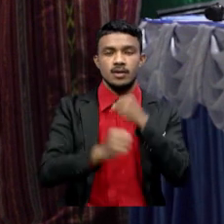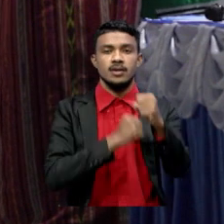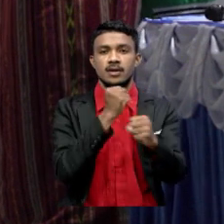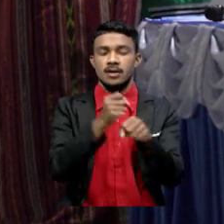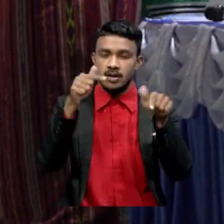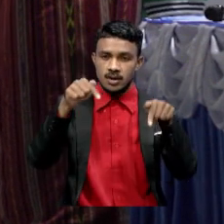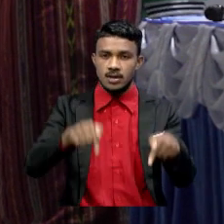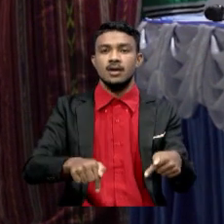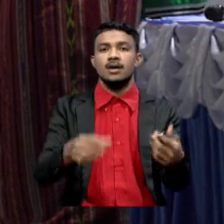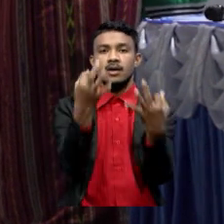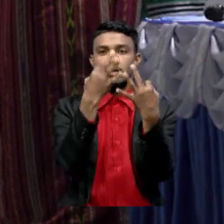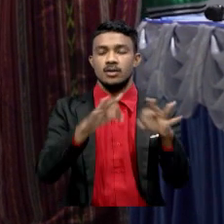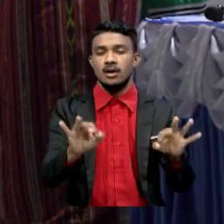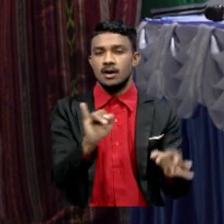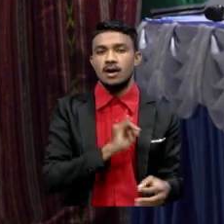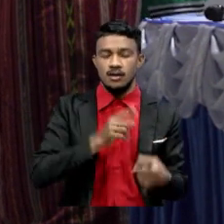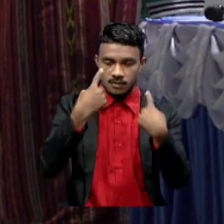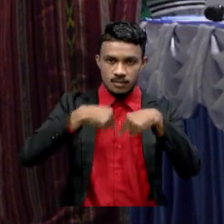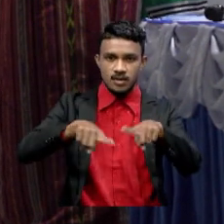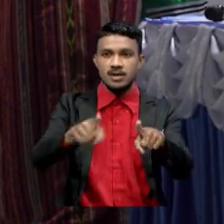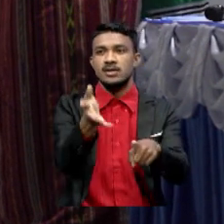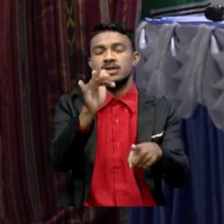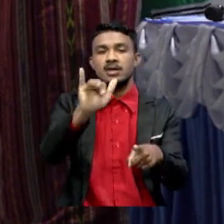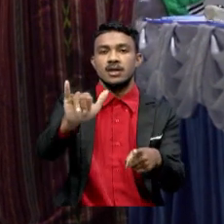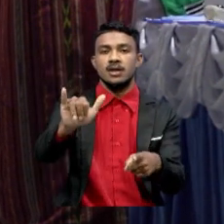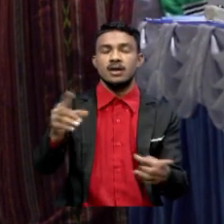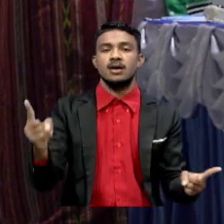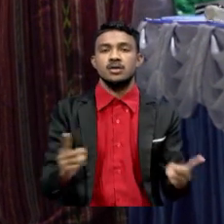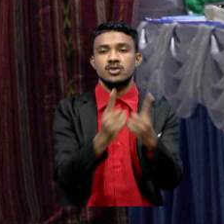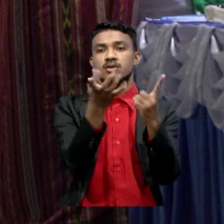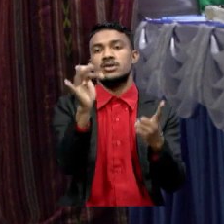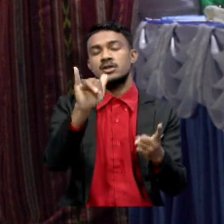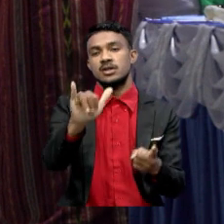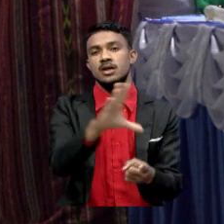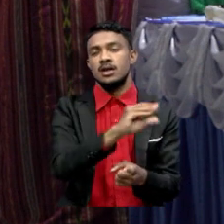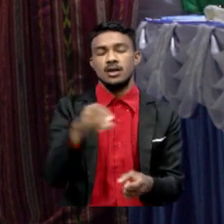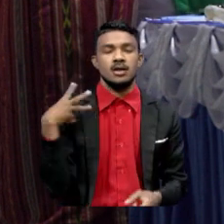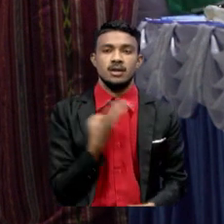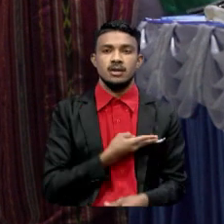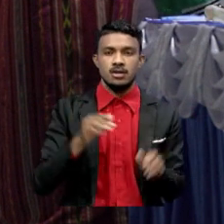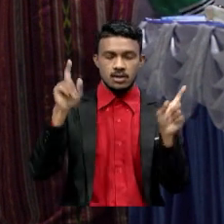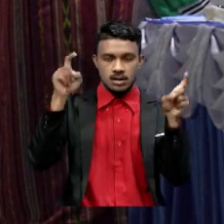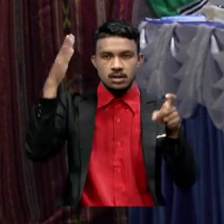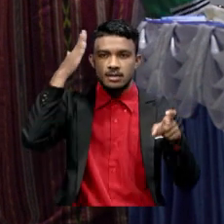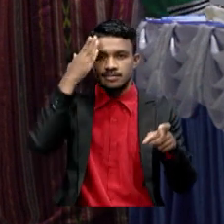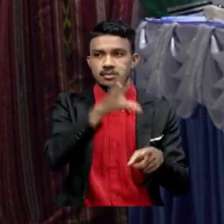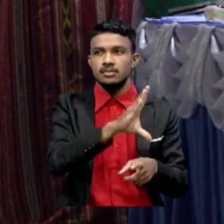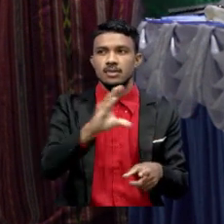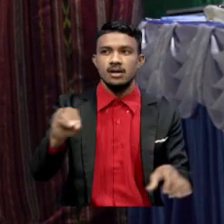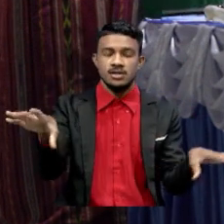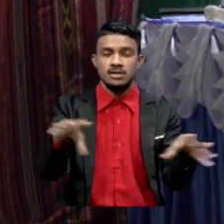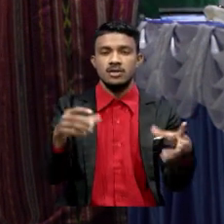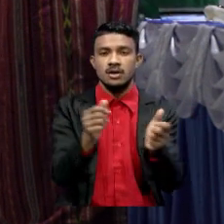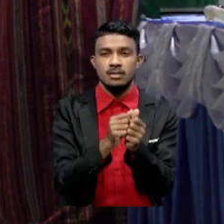tormenta, a você fila lá e a ser na lei, a tua solução lá. Tem que reconhecer a cada ita na serviço a moto que está lá